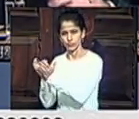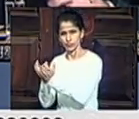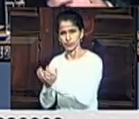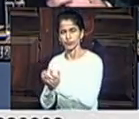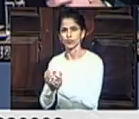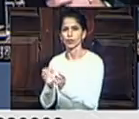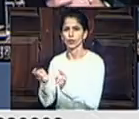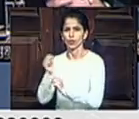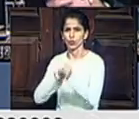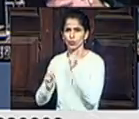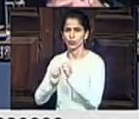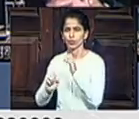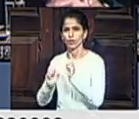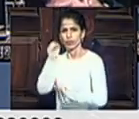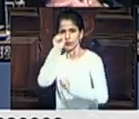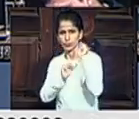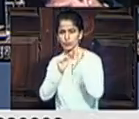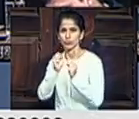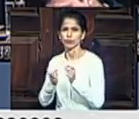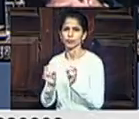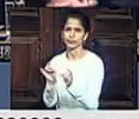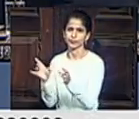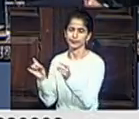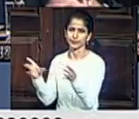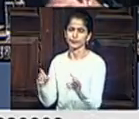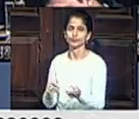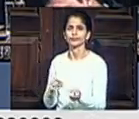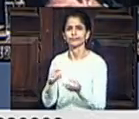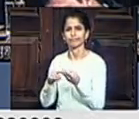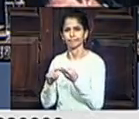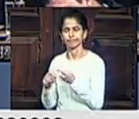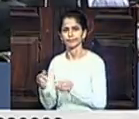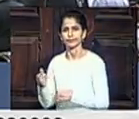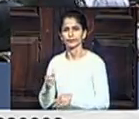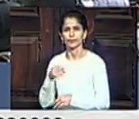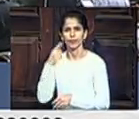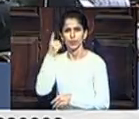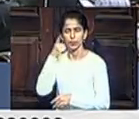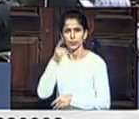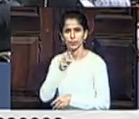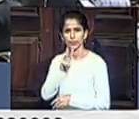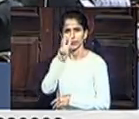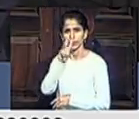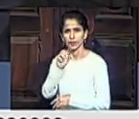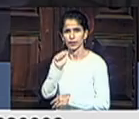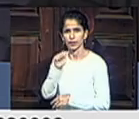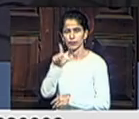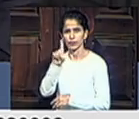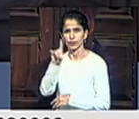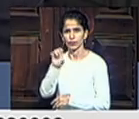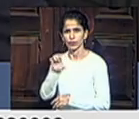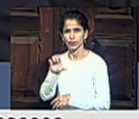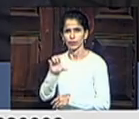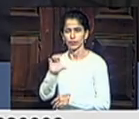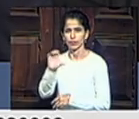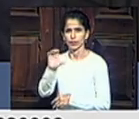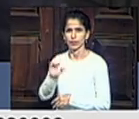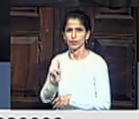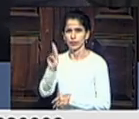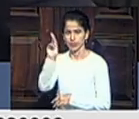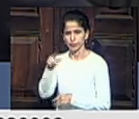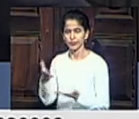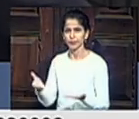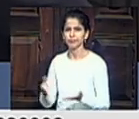e Comércio, o deputado, senhor presidente da comissão, Valdec Carneiro. Na mesma linha, presidente, é um dos